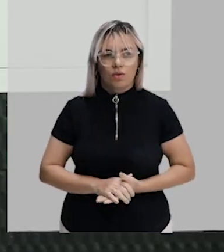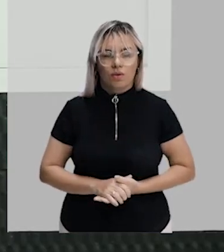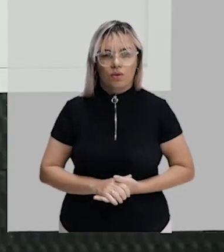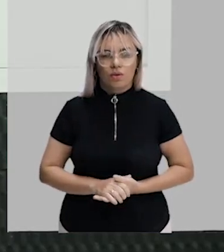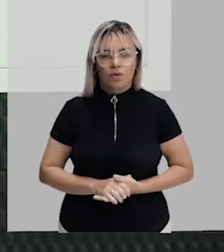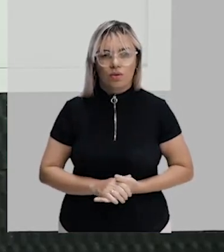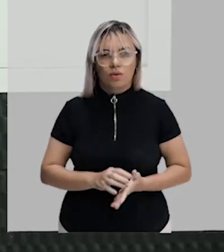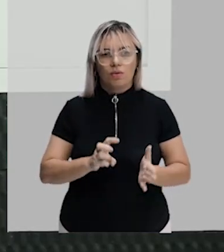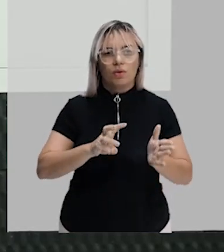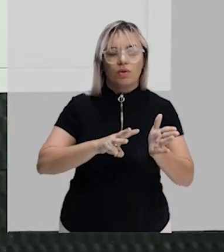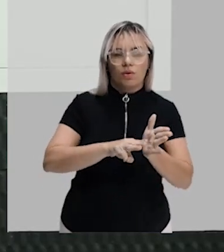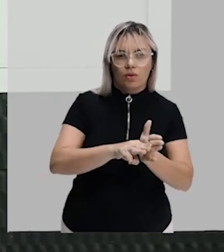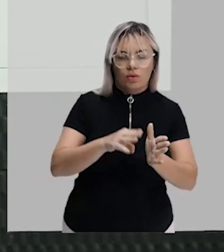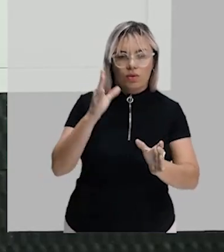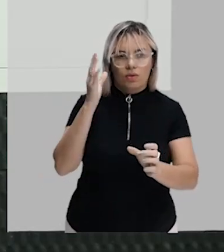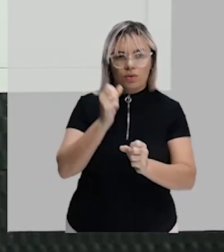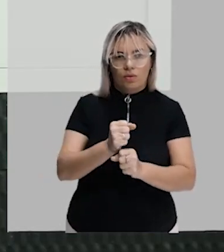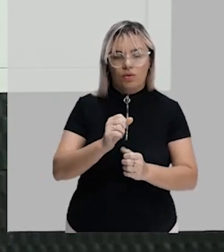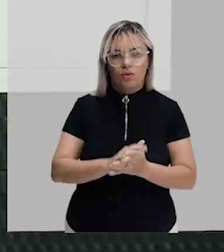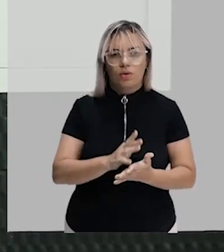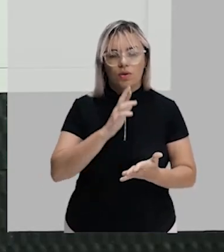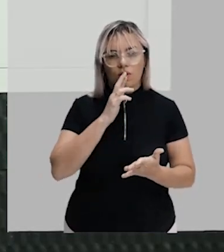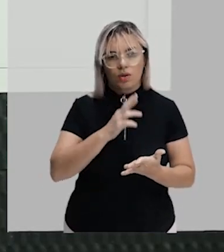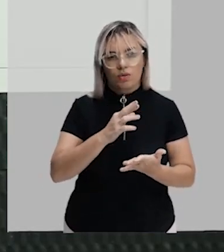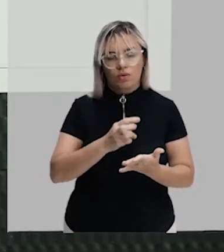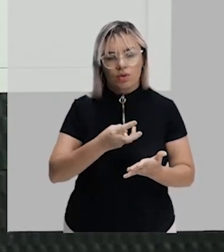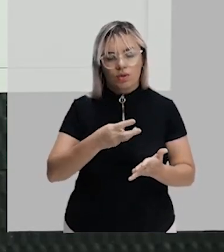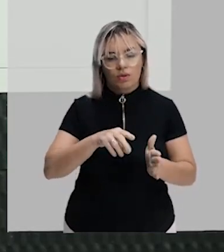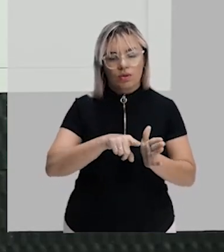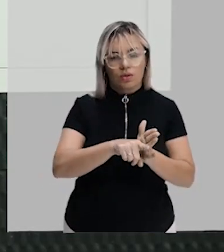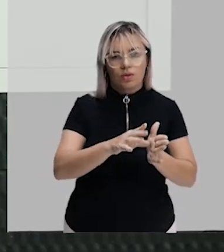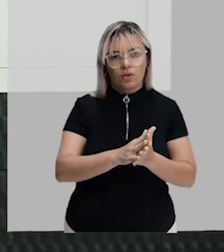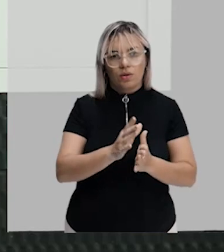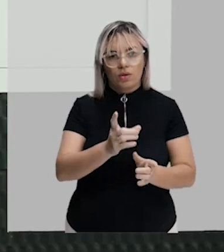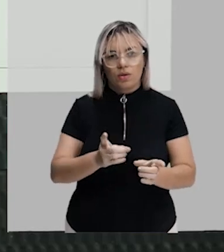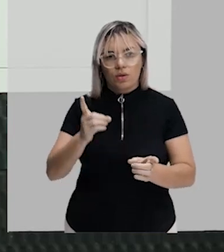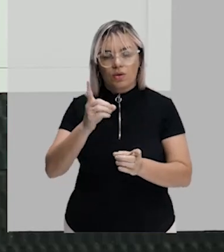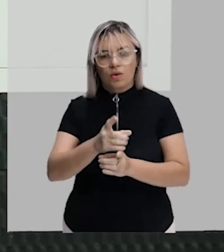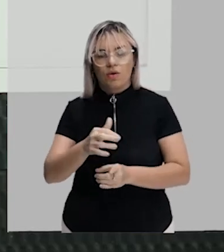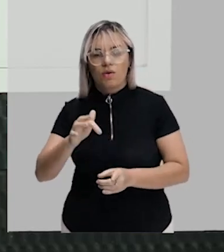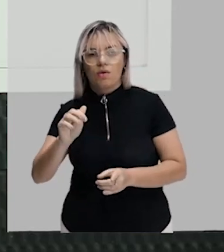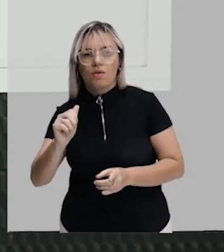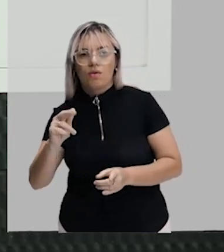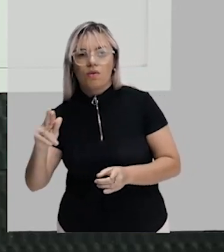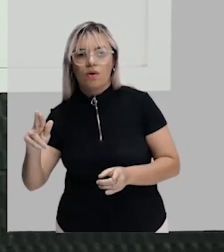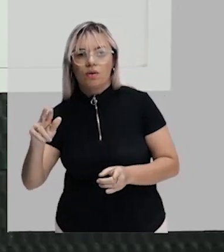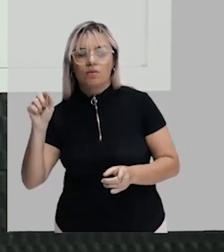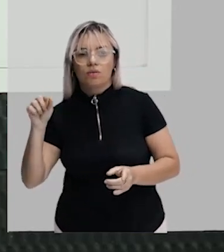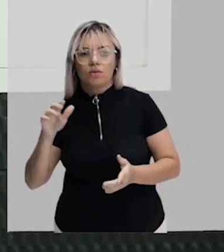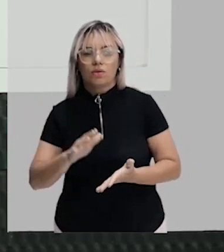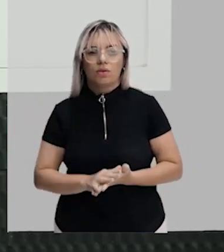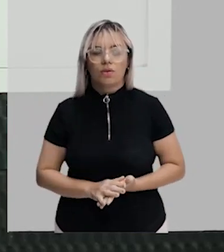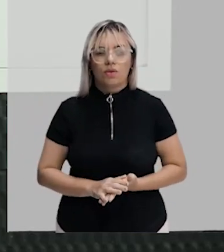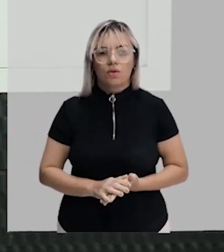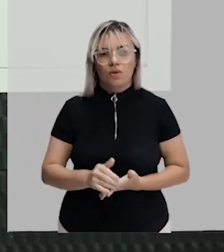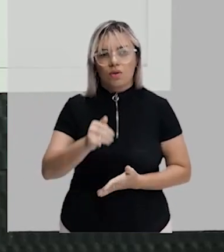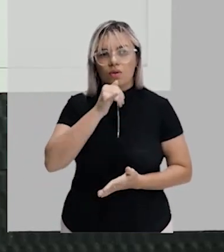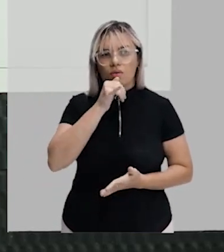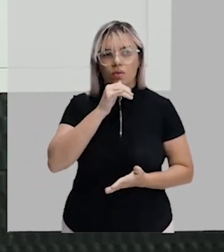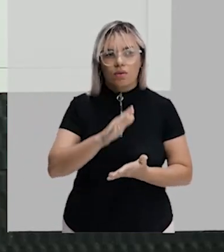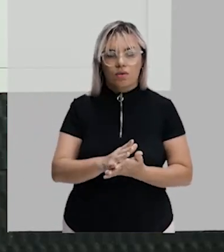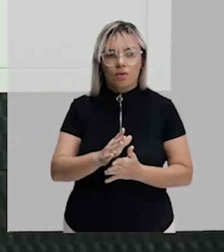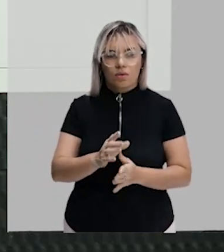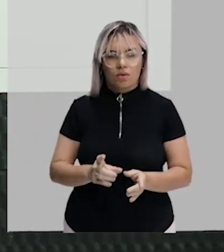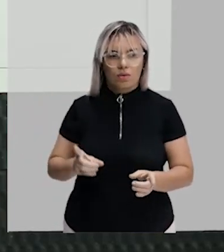mesmo procedimento. A gente respondeu essa questão 3. A gente vai descobrir qual é o fator. Tá? Porque, por exemplo, se eu encontrar